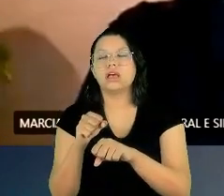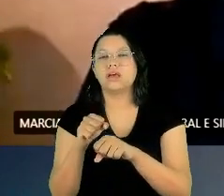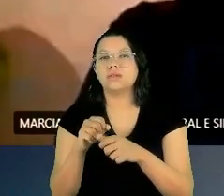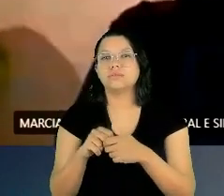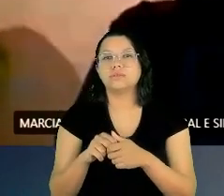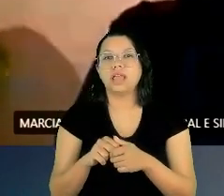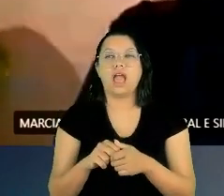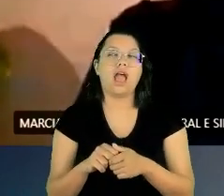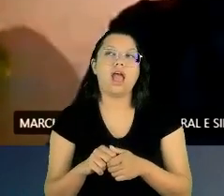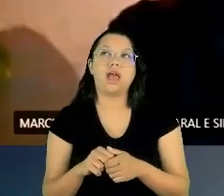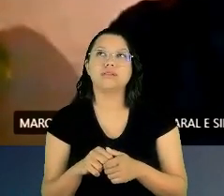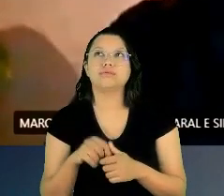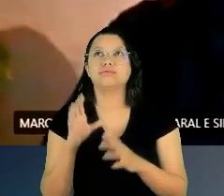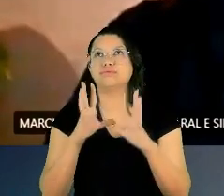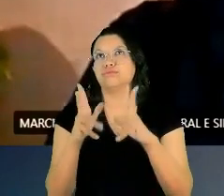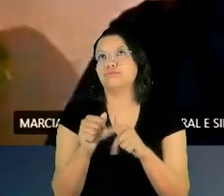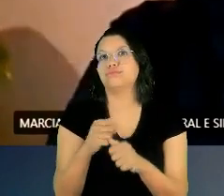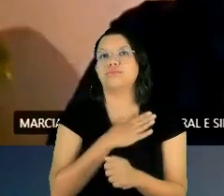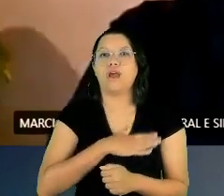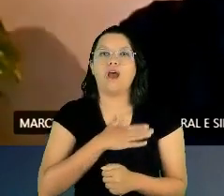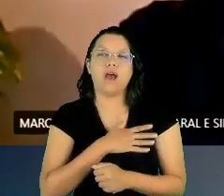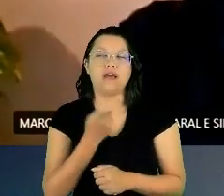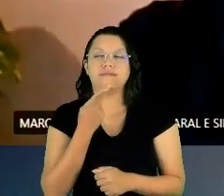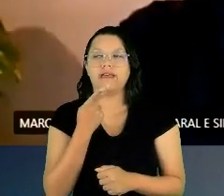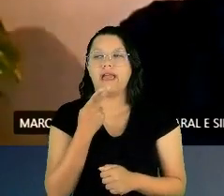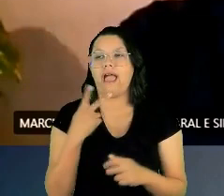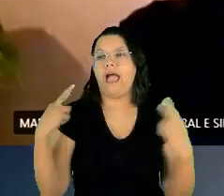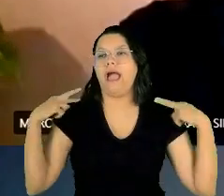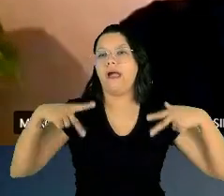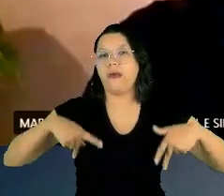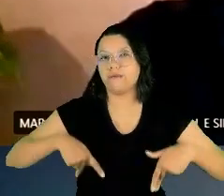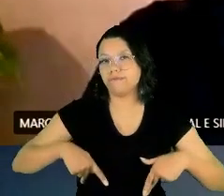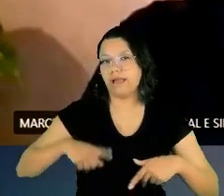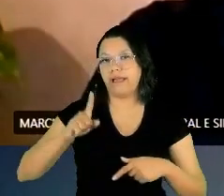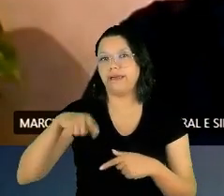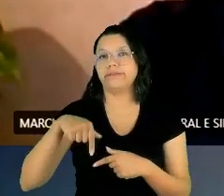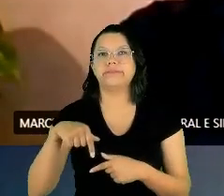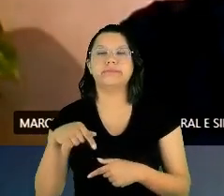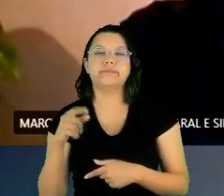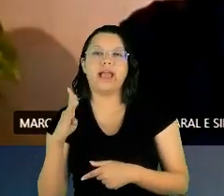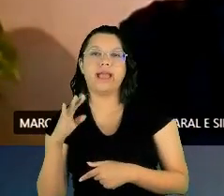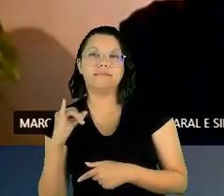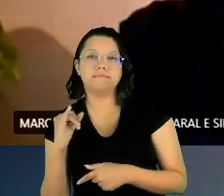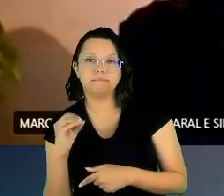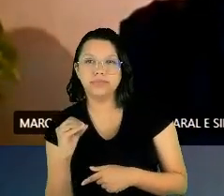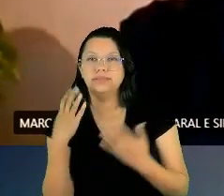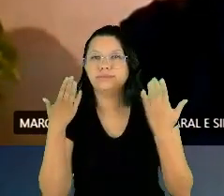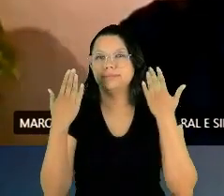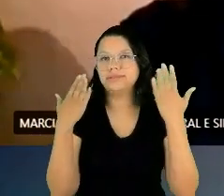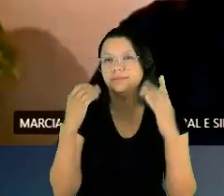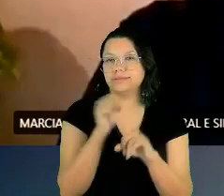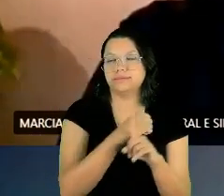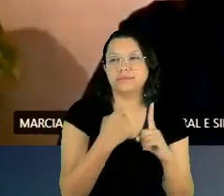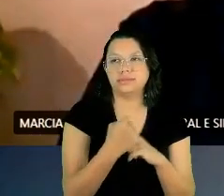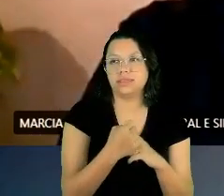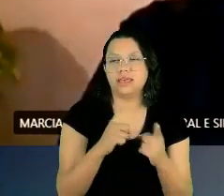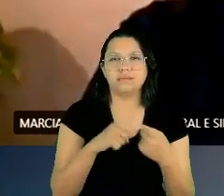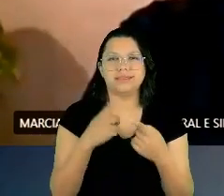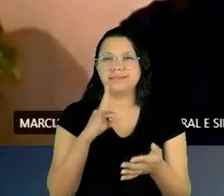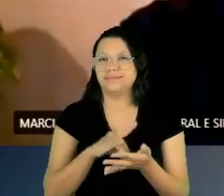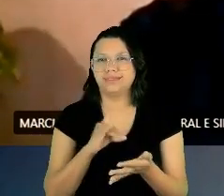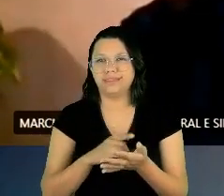é lindo, todo mundo adora usar. O ser humano é biopsicossocial, mas na prática o pessoal decapita o bio e joga fora,